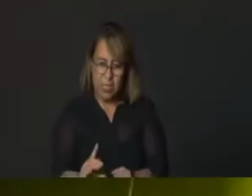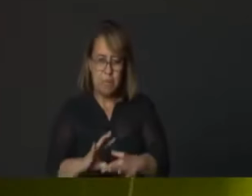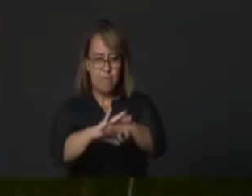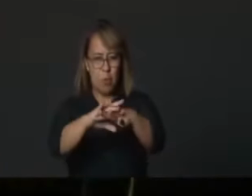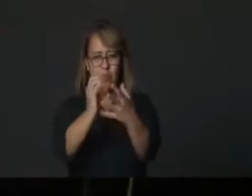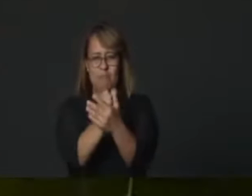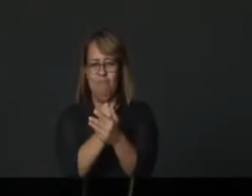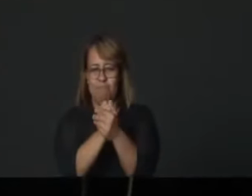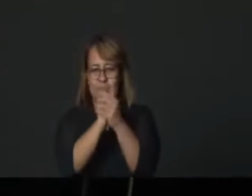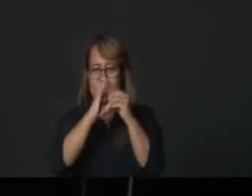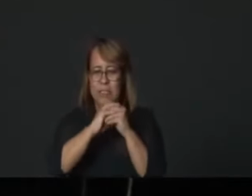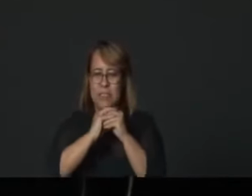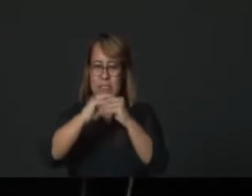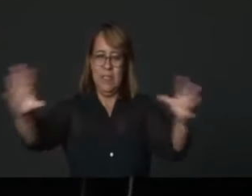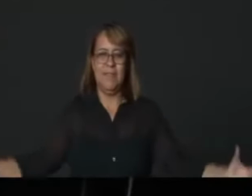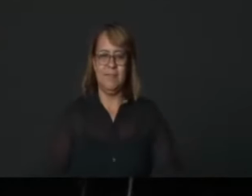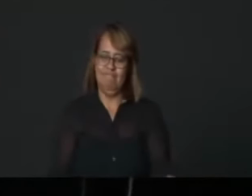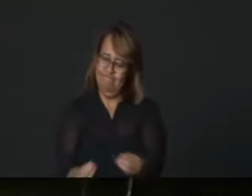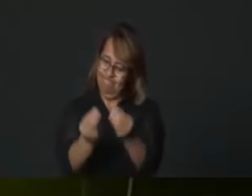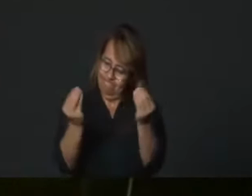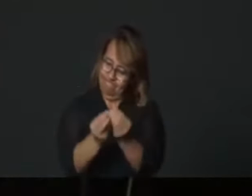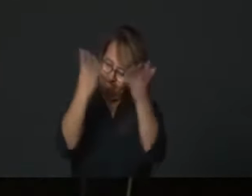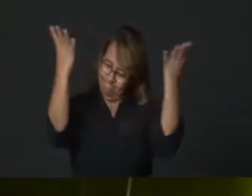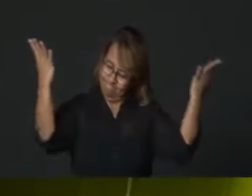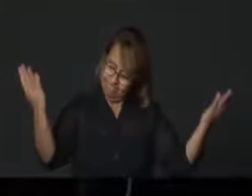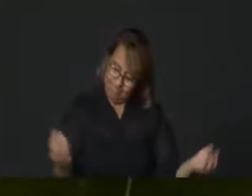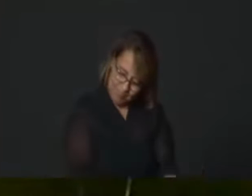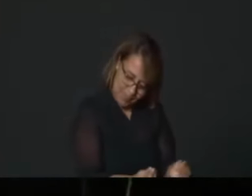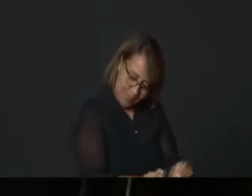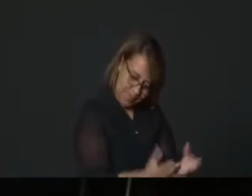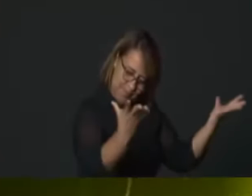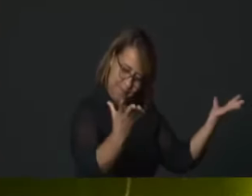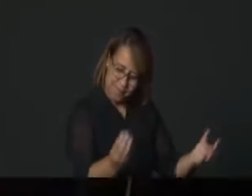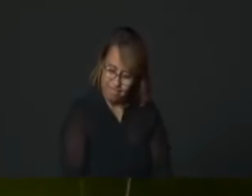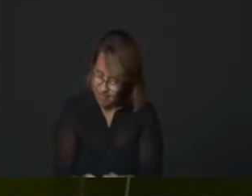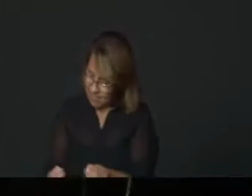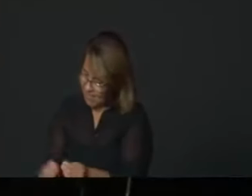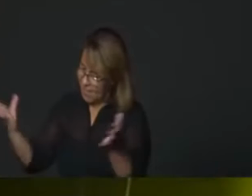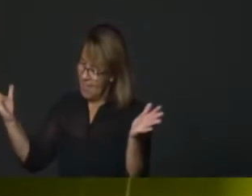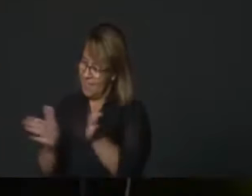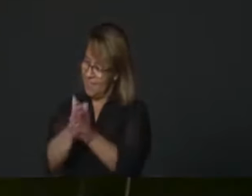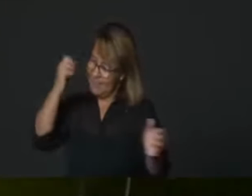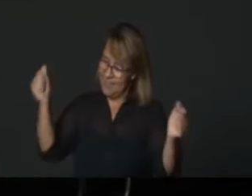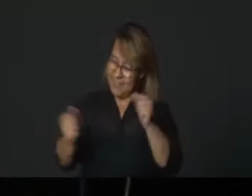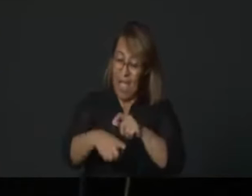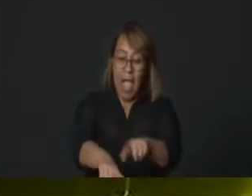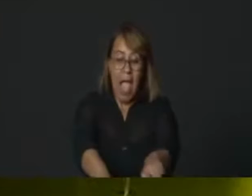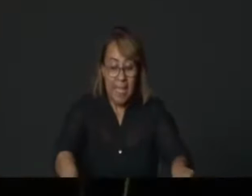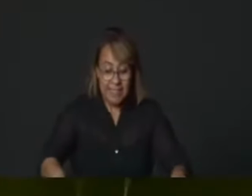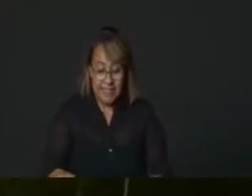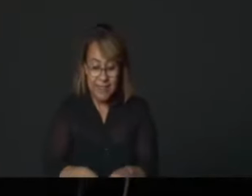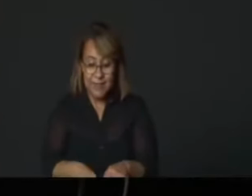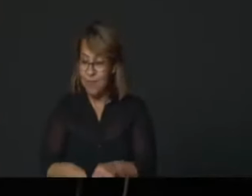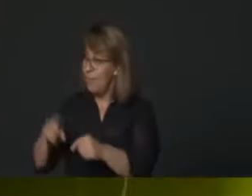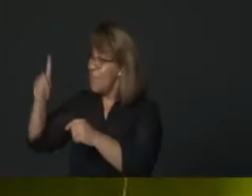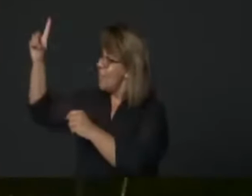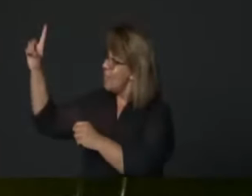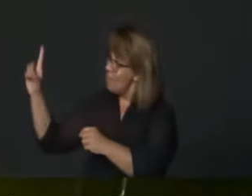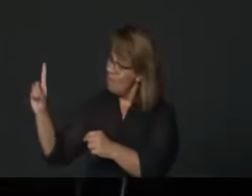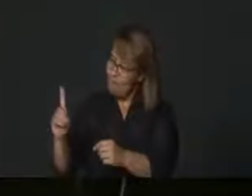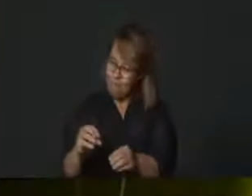e ela só teu nome de Jesus aí na tua casa pegando fogo